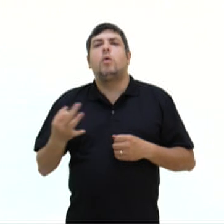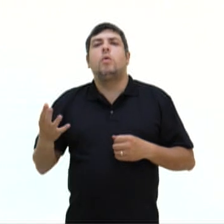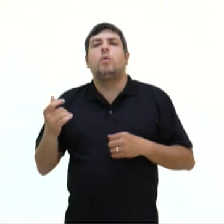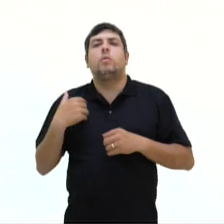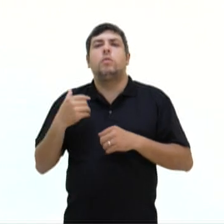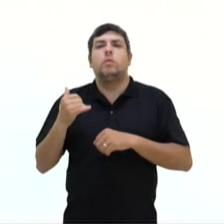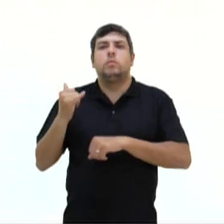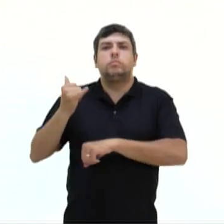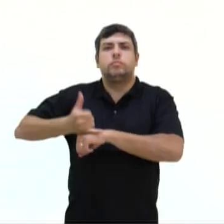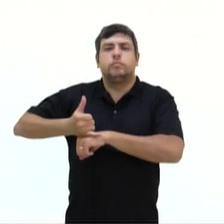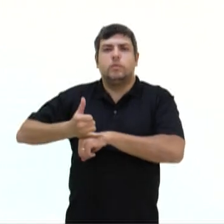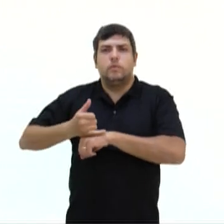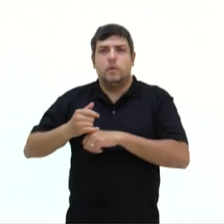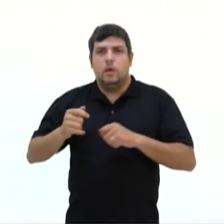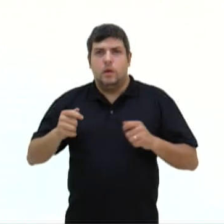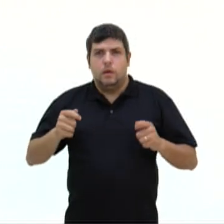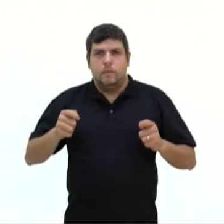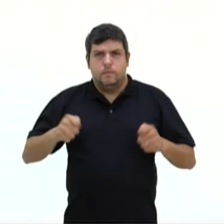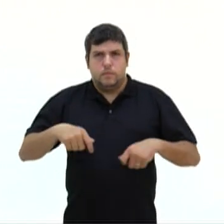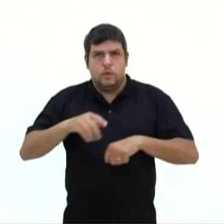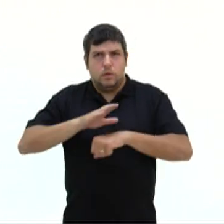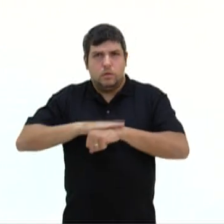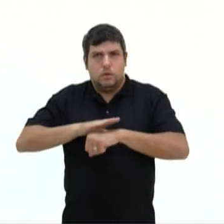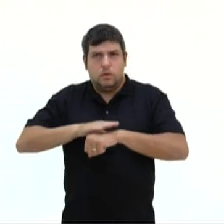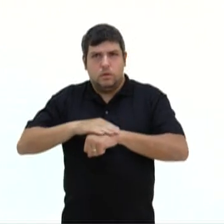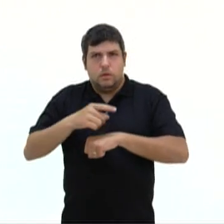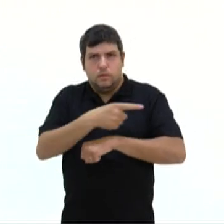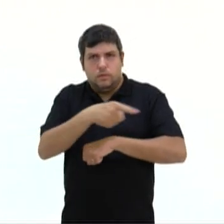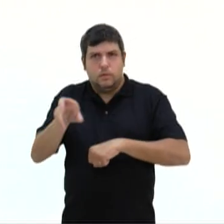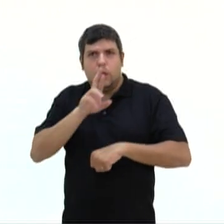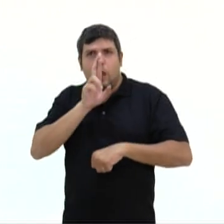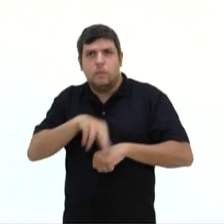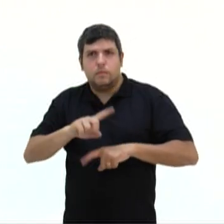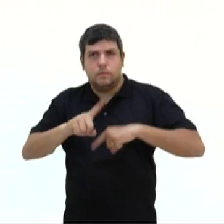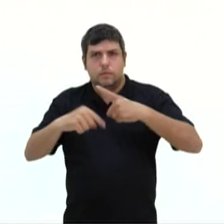aqui. Vou dar um tempinho para vocês resolverem e a gente já volta.